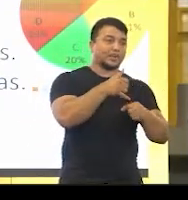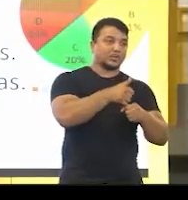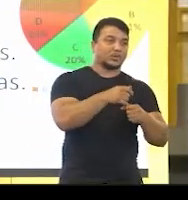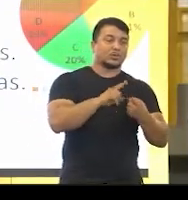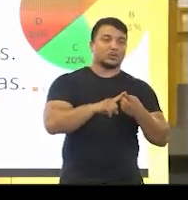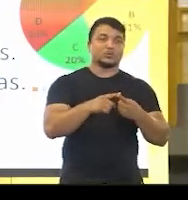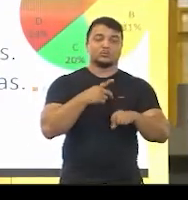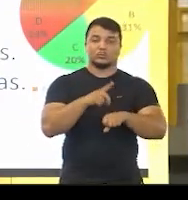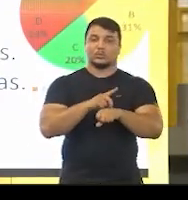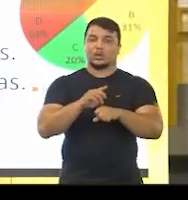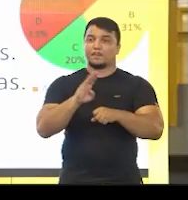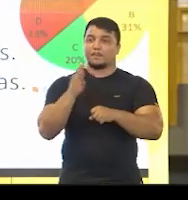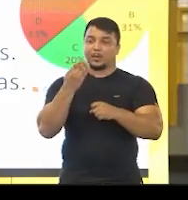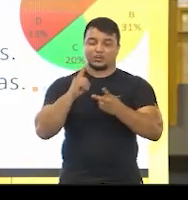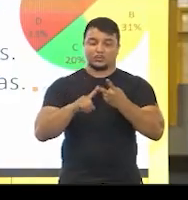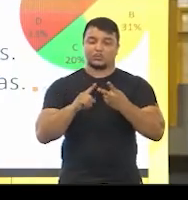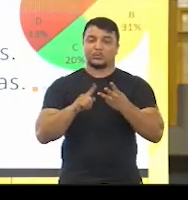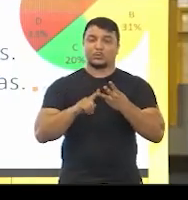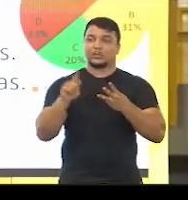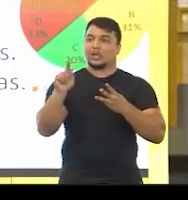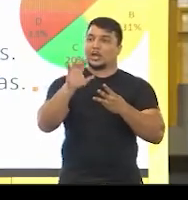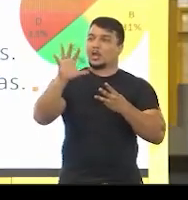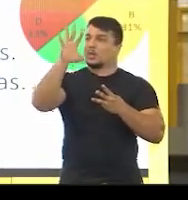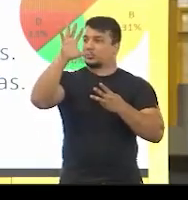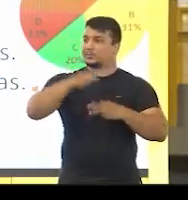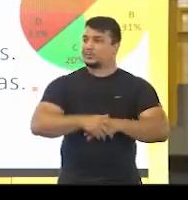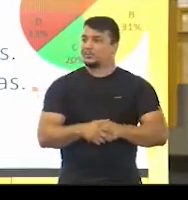Petróleo, carvão mineral e gás.